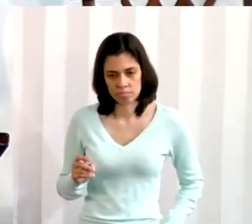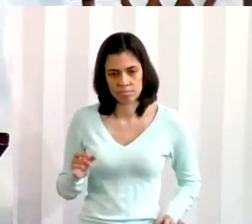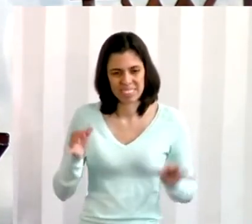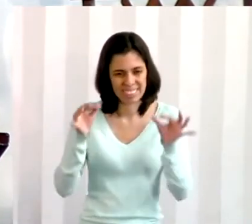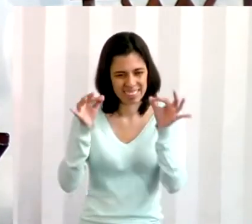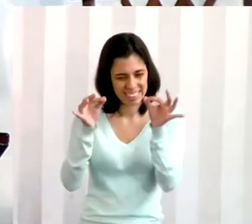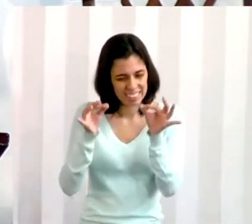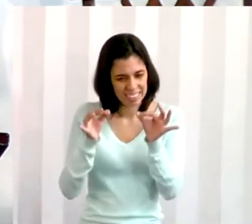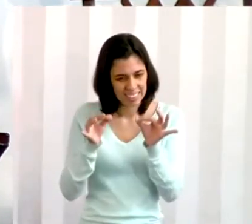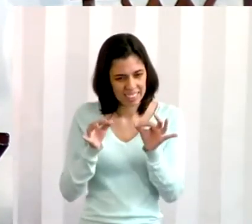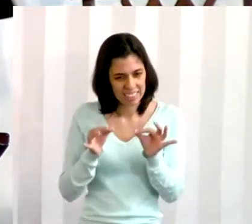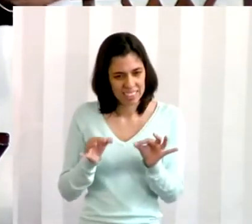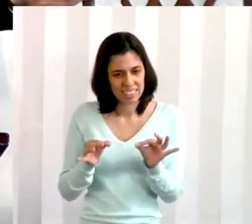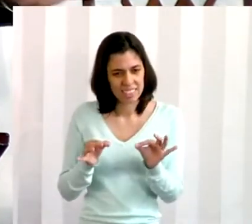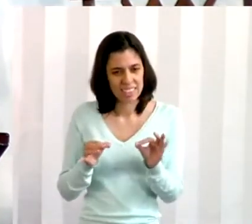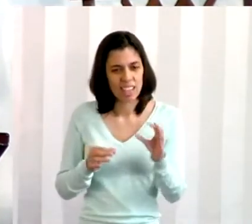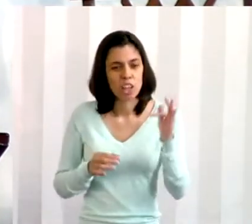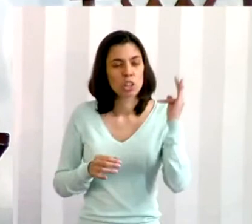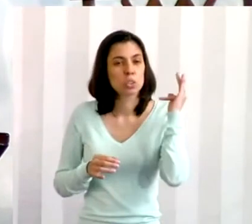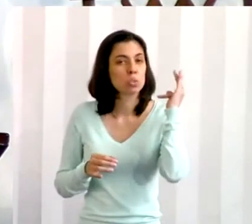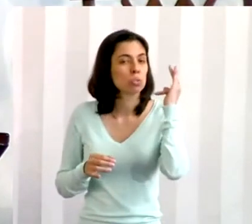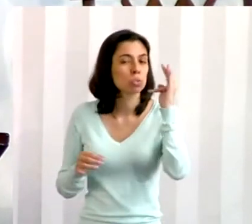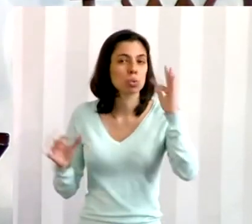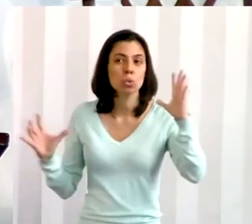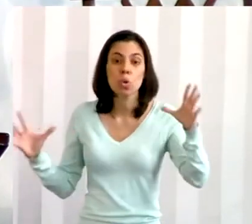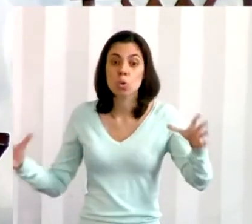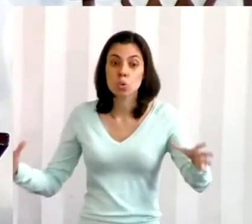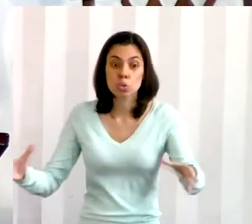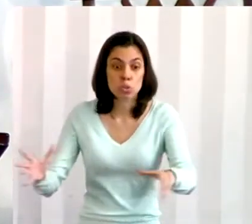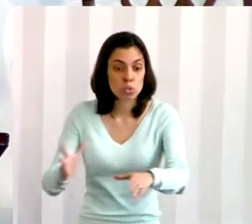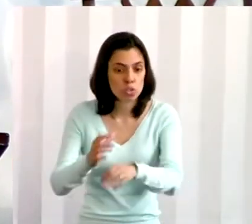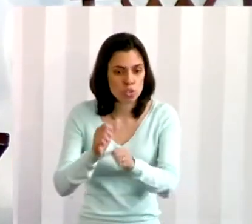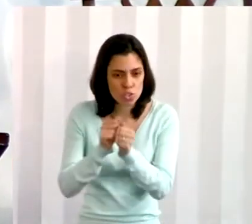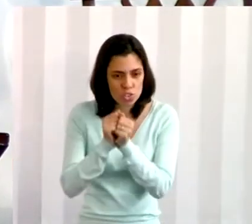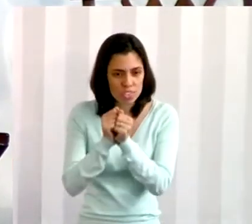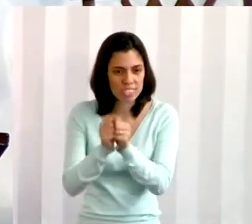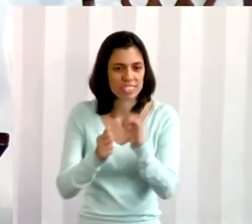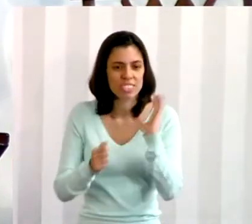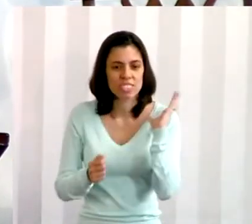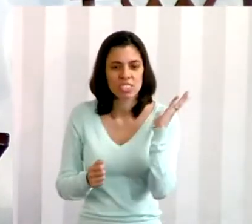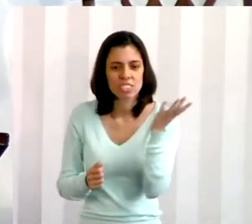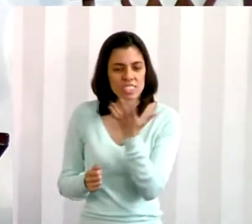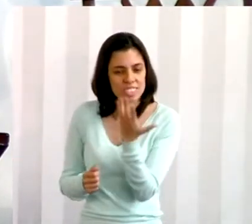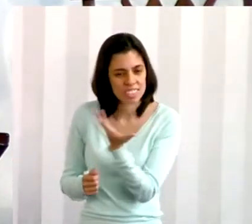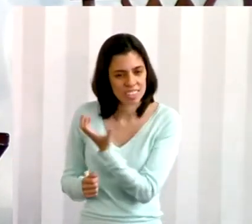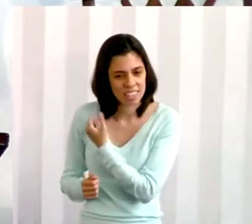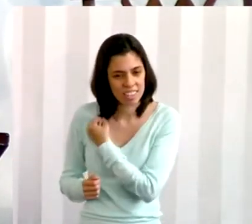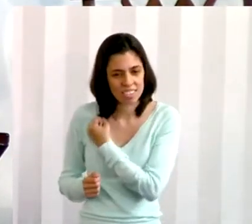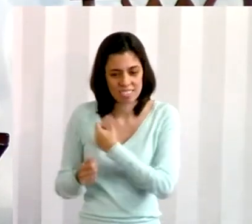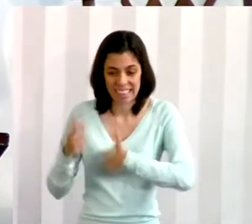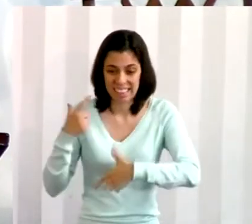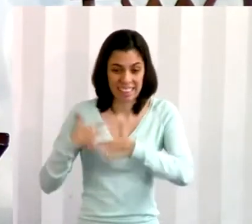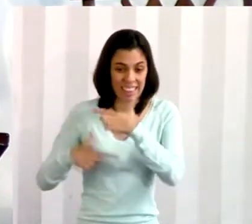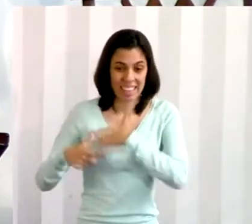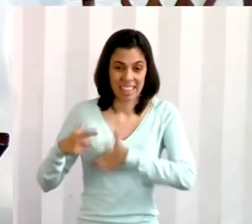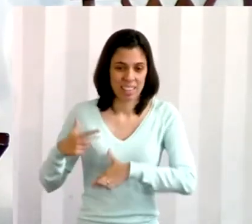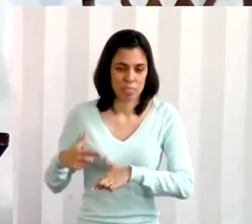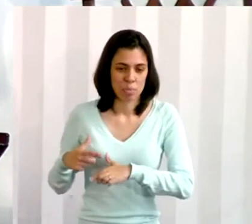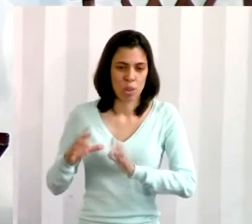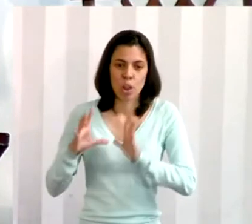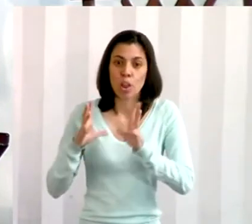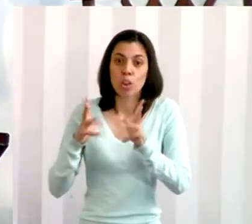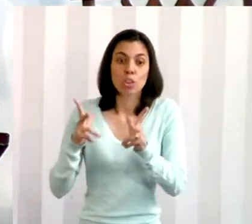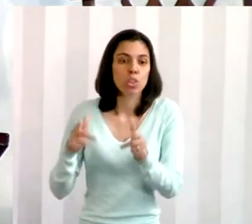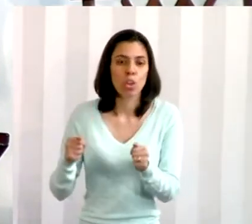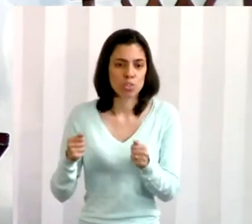certeza absoluta, um dia nós seremos redimidos todos nós. Haverá um dia que nós não teremos um com mais paciência, outro